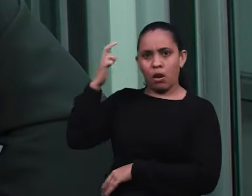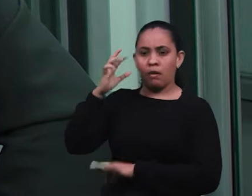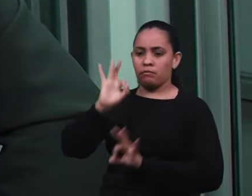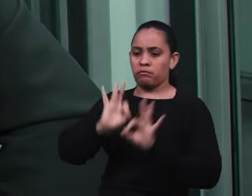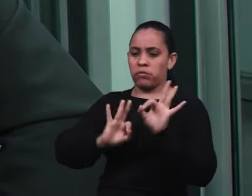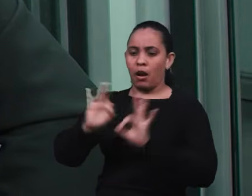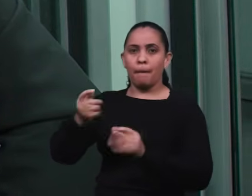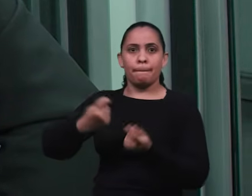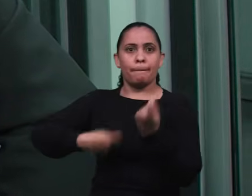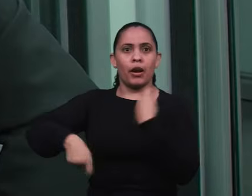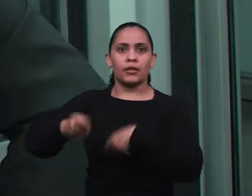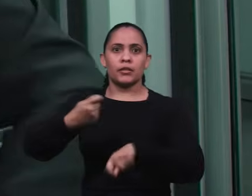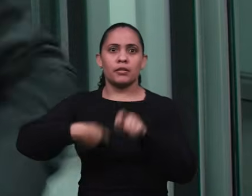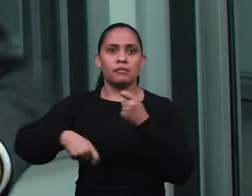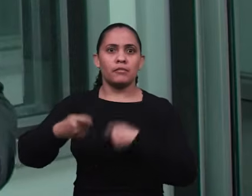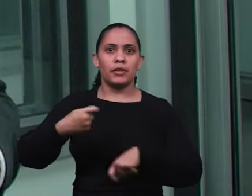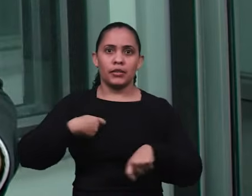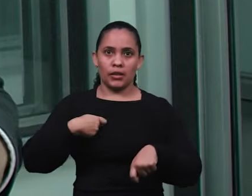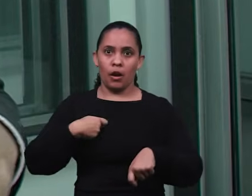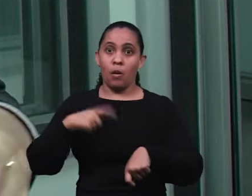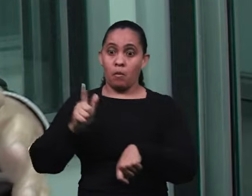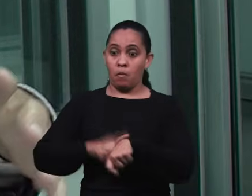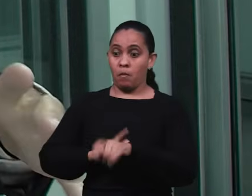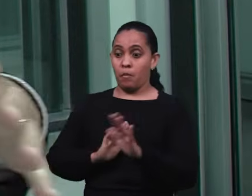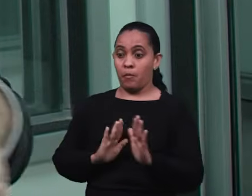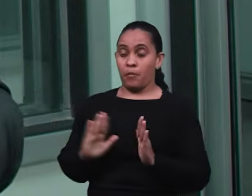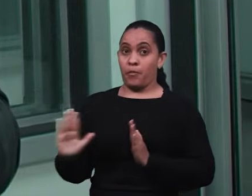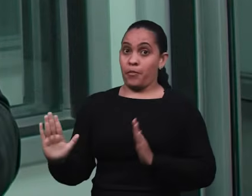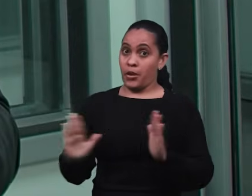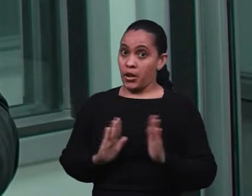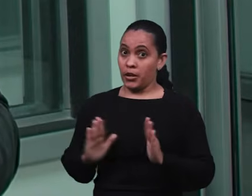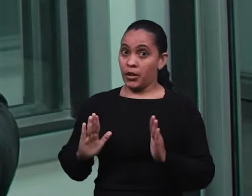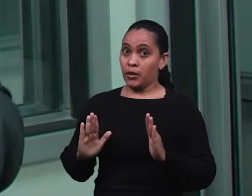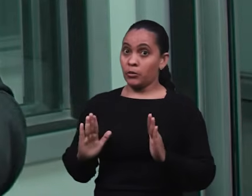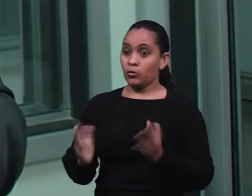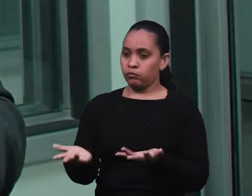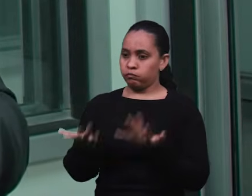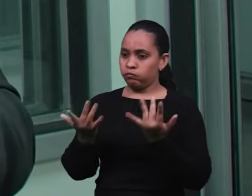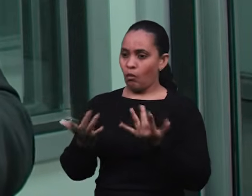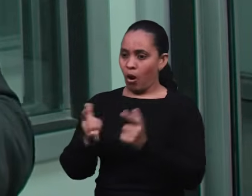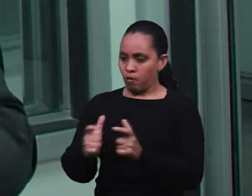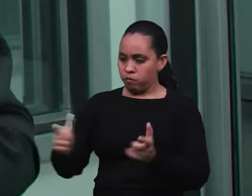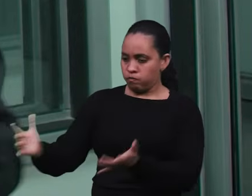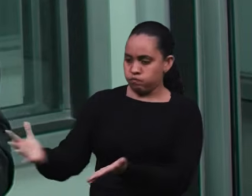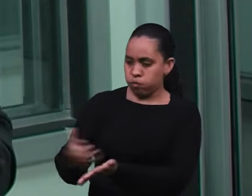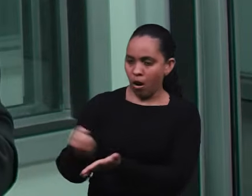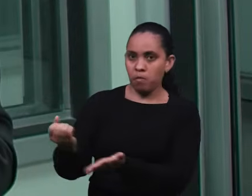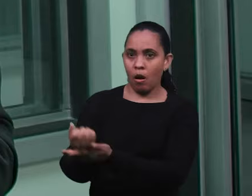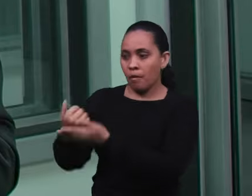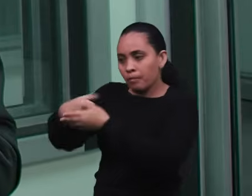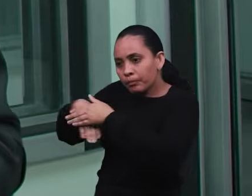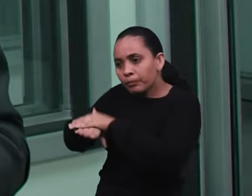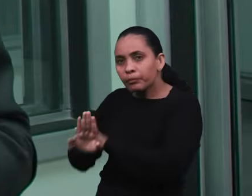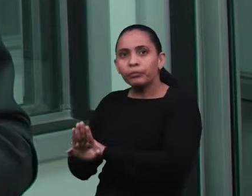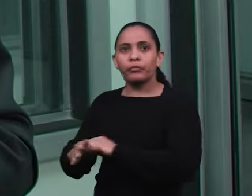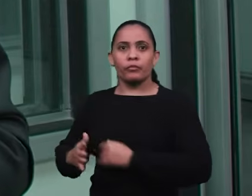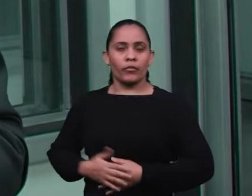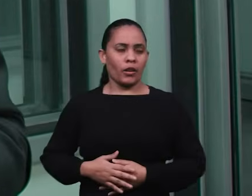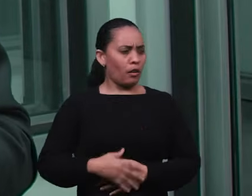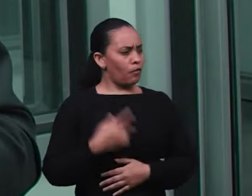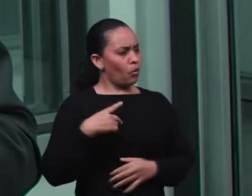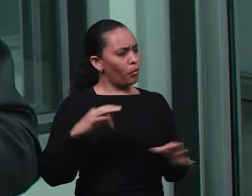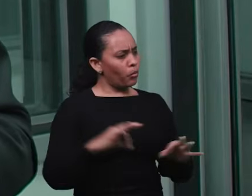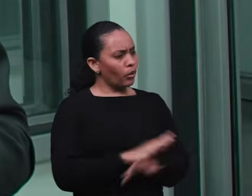para fazer essa gestão. Aproveitar no momento de vacas gordas, né, de prosperidade, guardar o recurso. Aí fala,